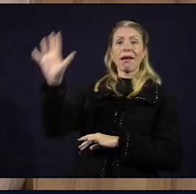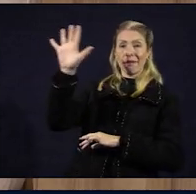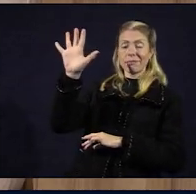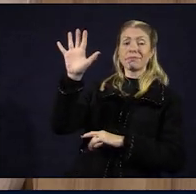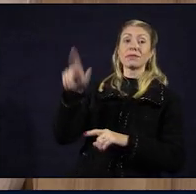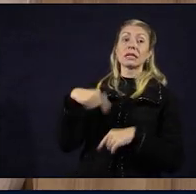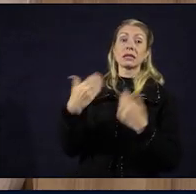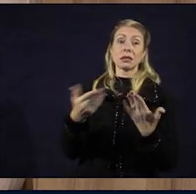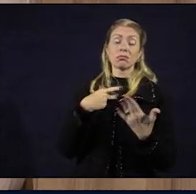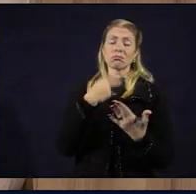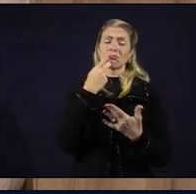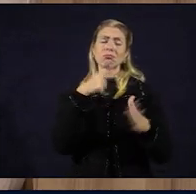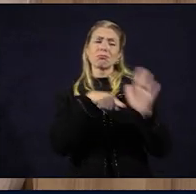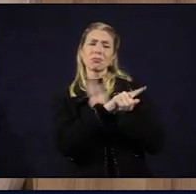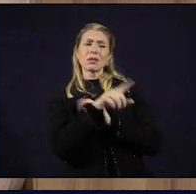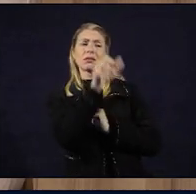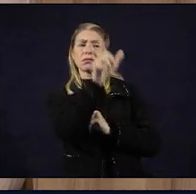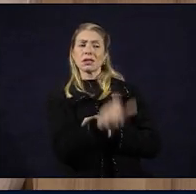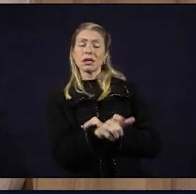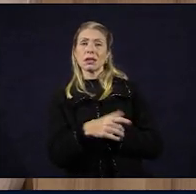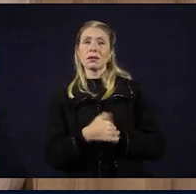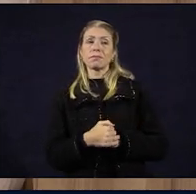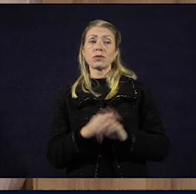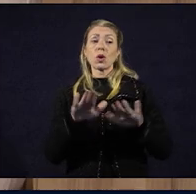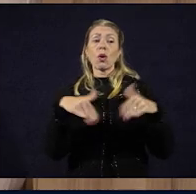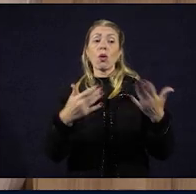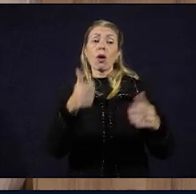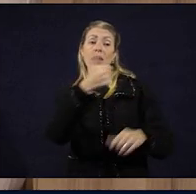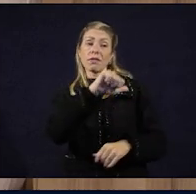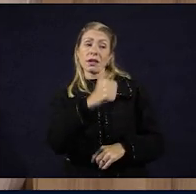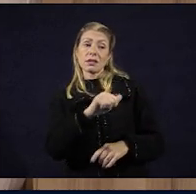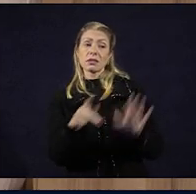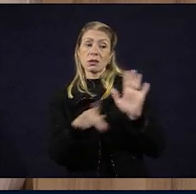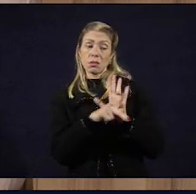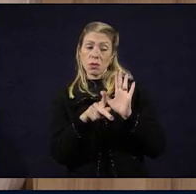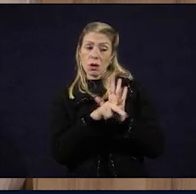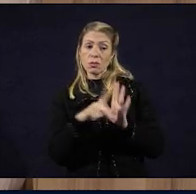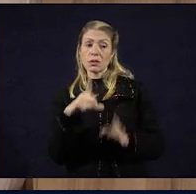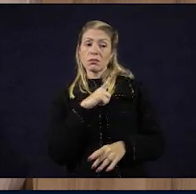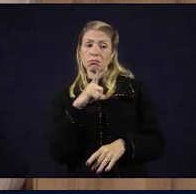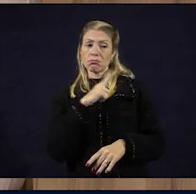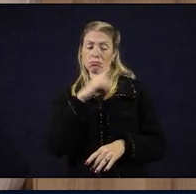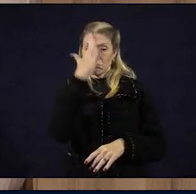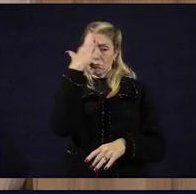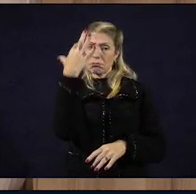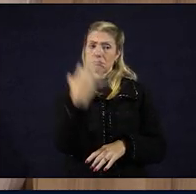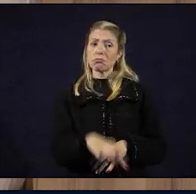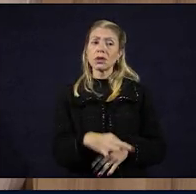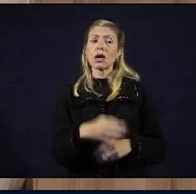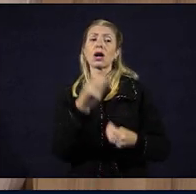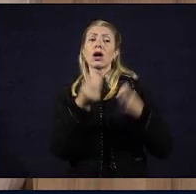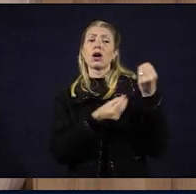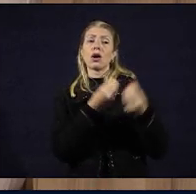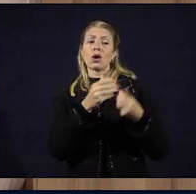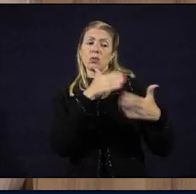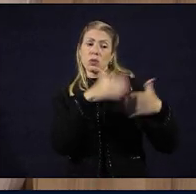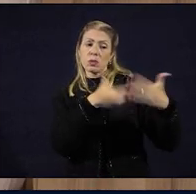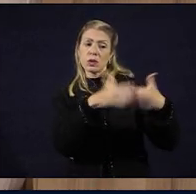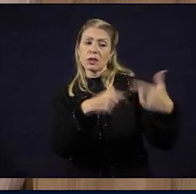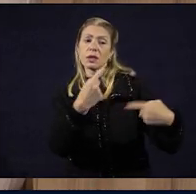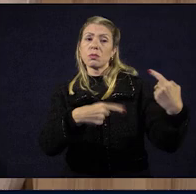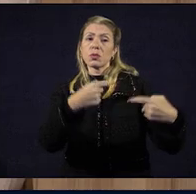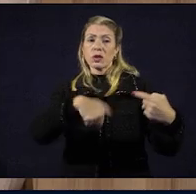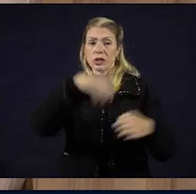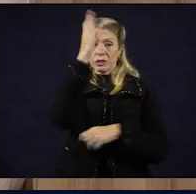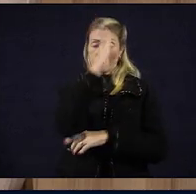de você Esteves Qual que é a avaliação é uma avaliação na verdade um amadurecimento desse processo político